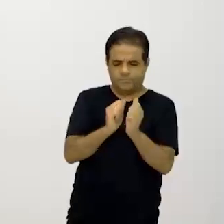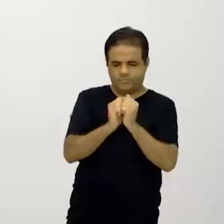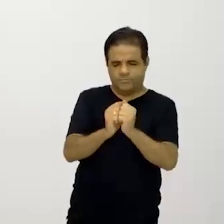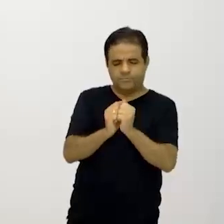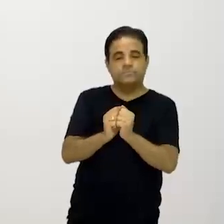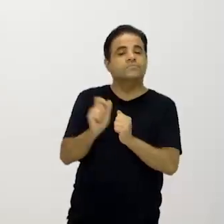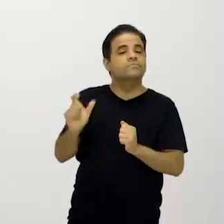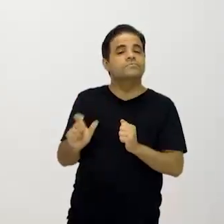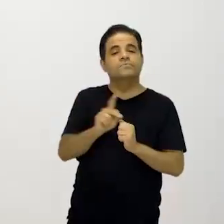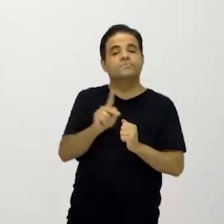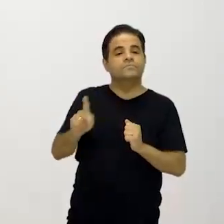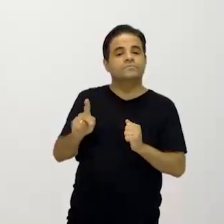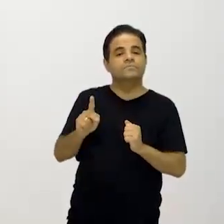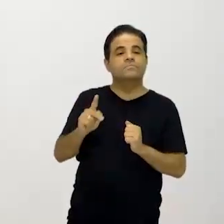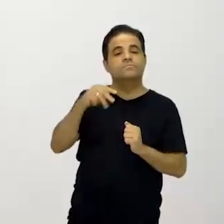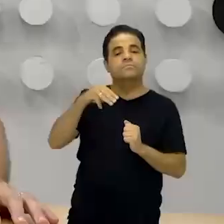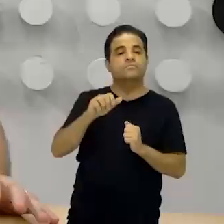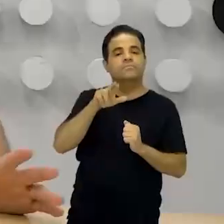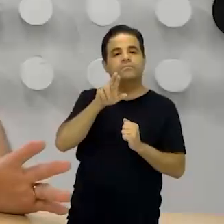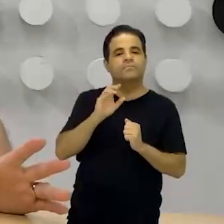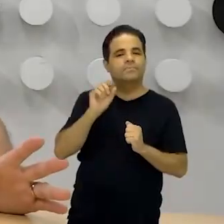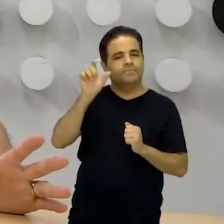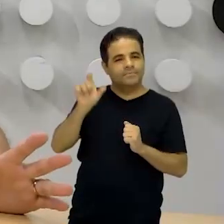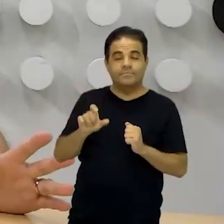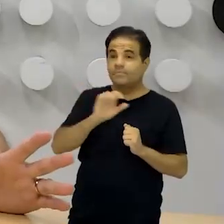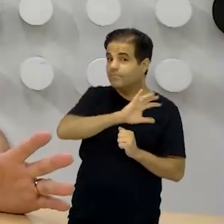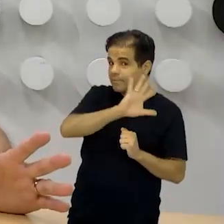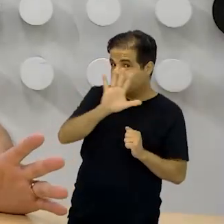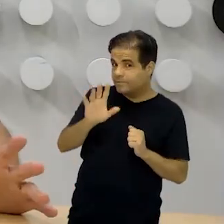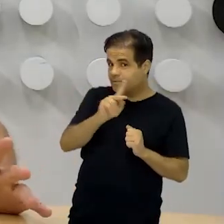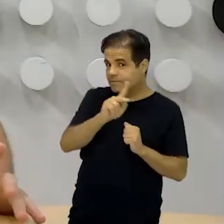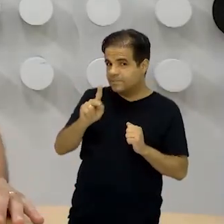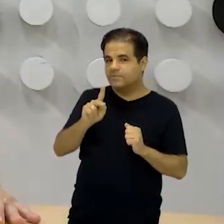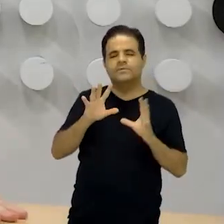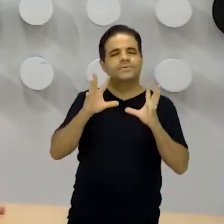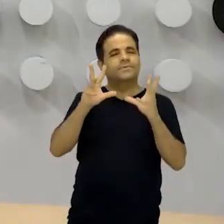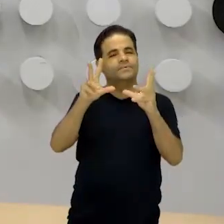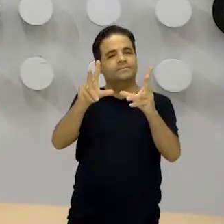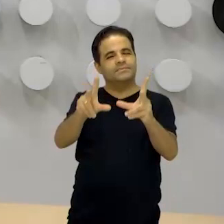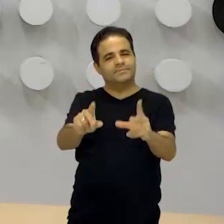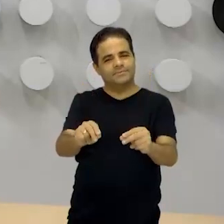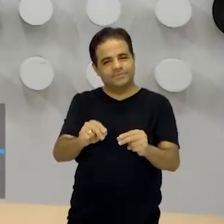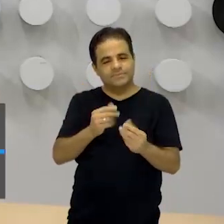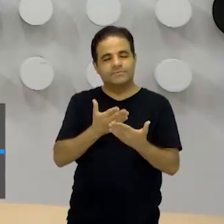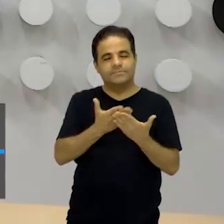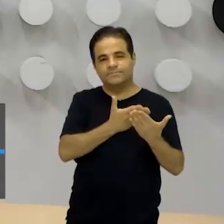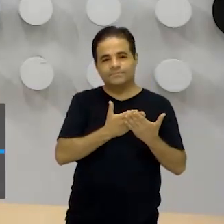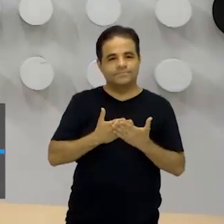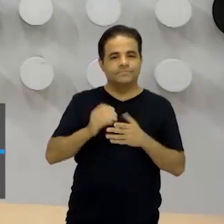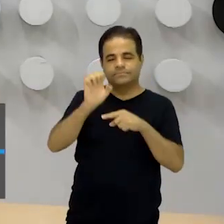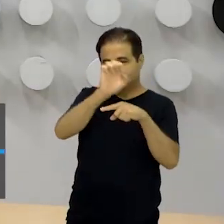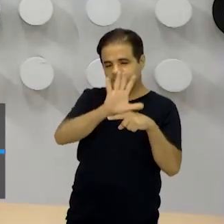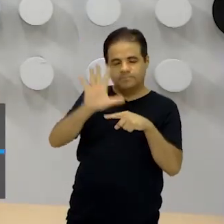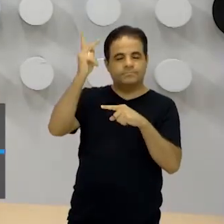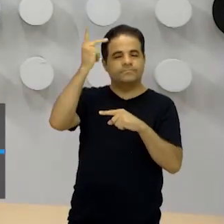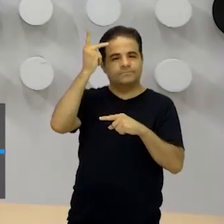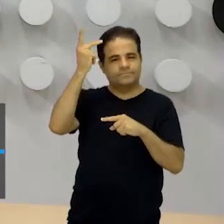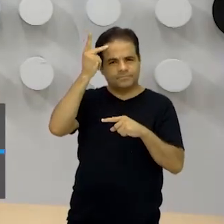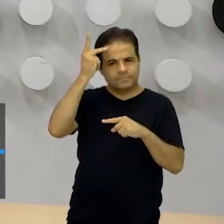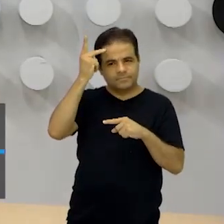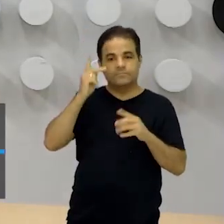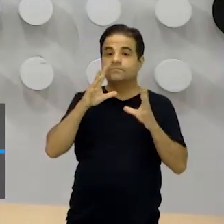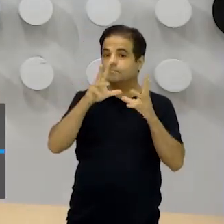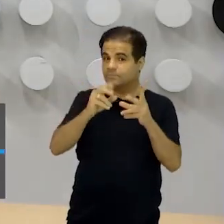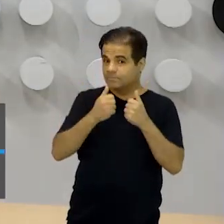claro, o professor Mauro Marcel. Olá, professora Tayana. Olá, queridíssimos estudantes do estado de São Paulo. Tudo bem com vocês?